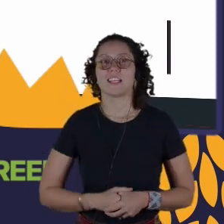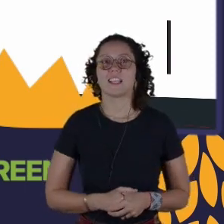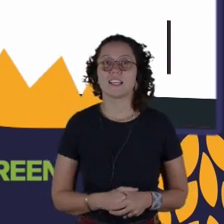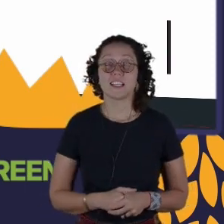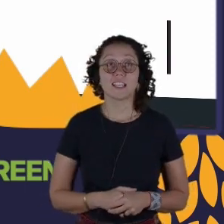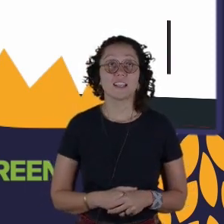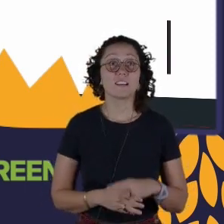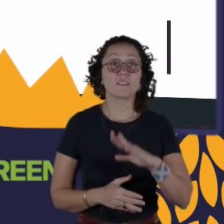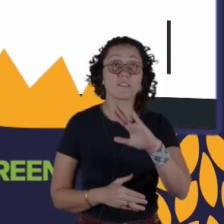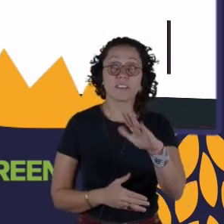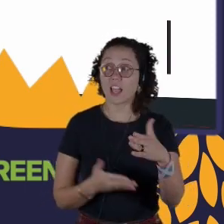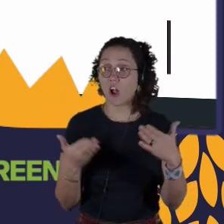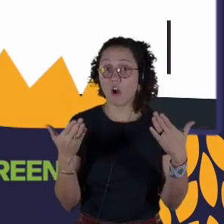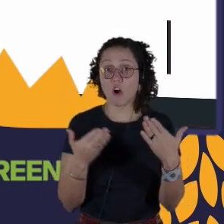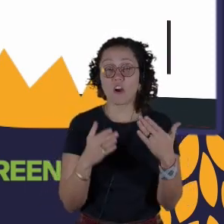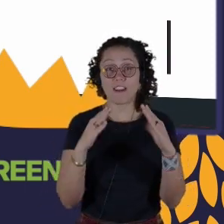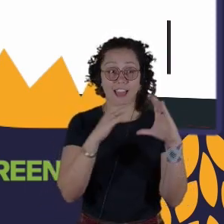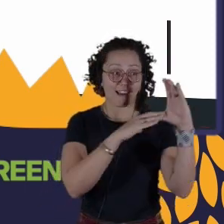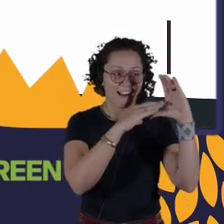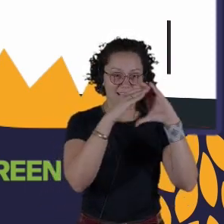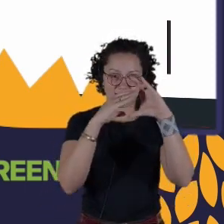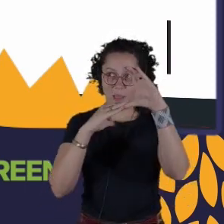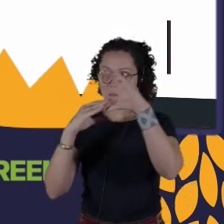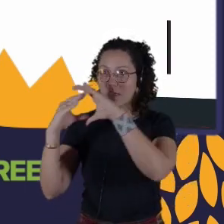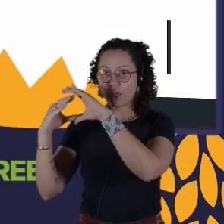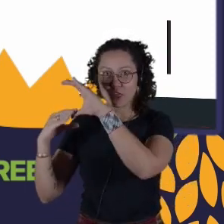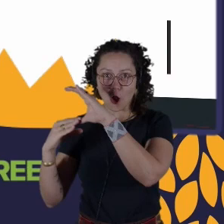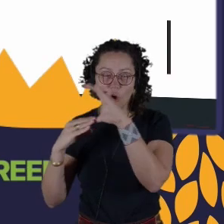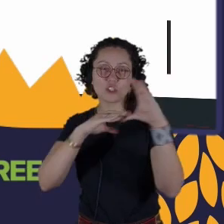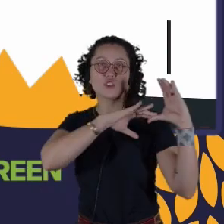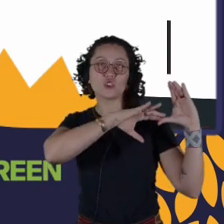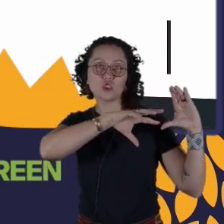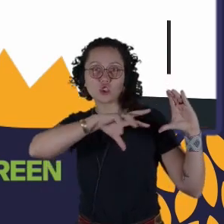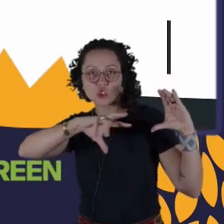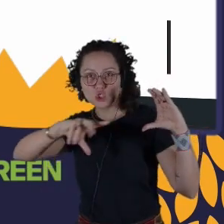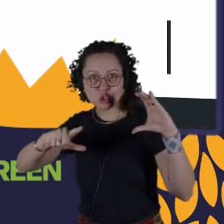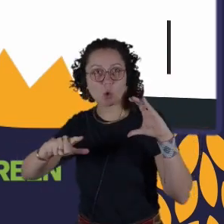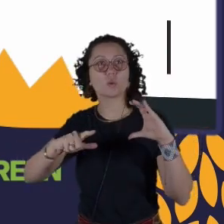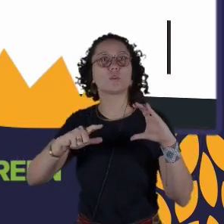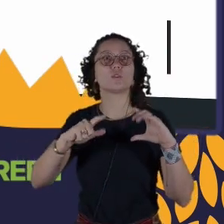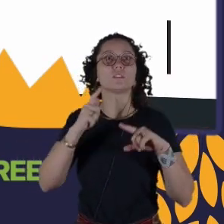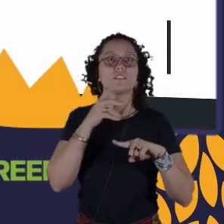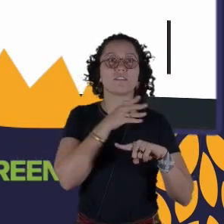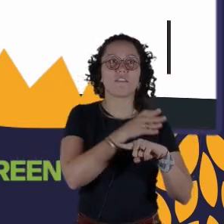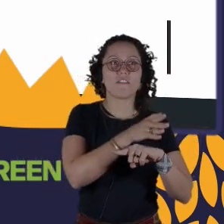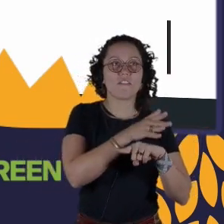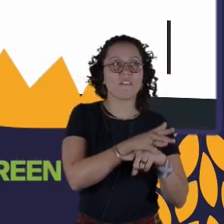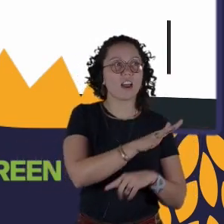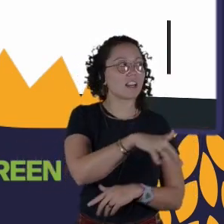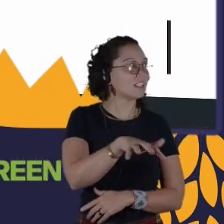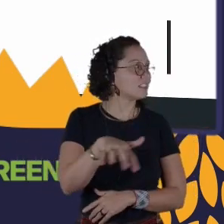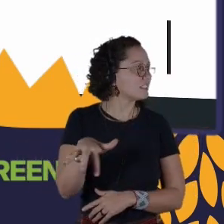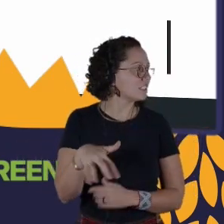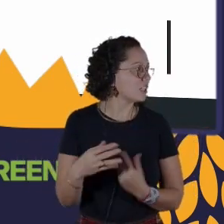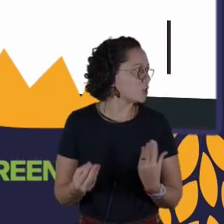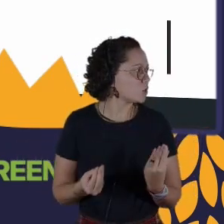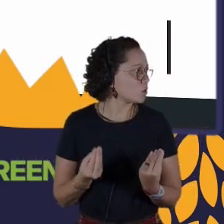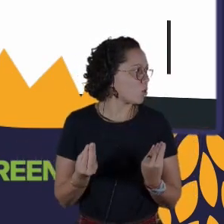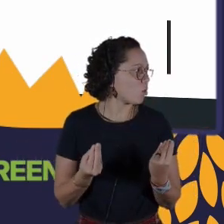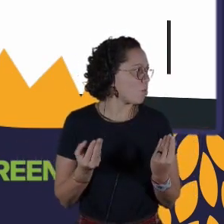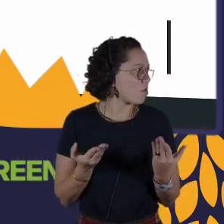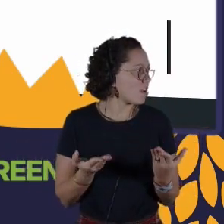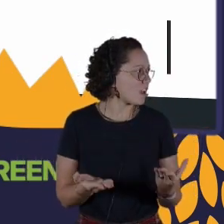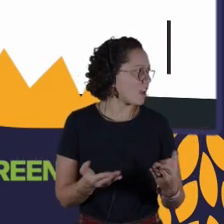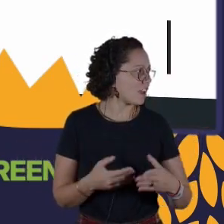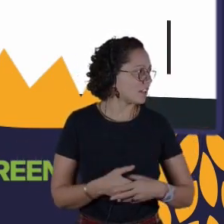E agora, canabinoides, todos eles atuam em muitos sítios. Como é isso?